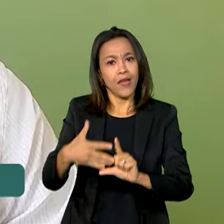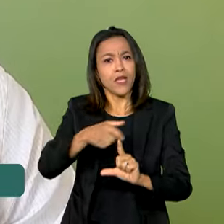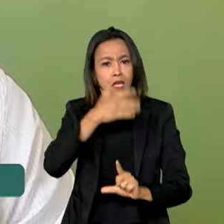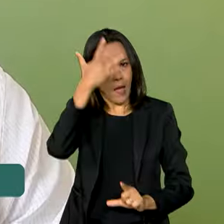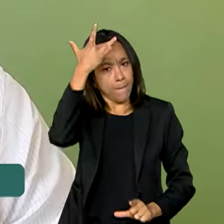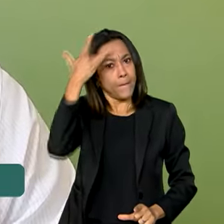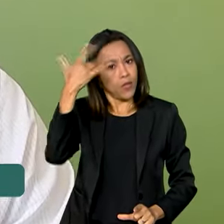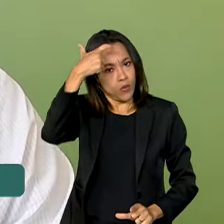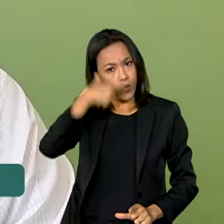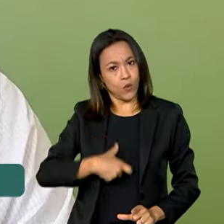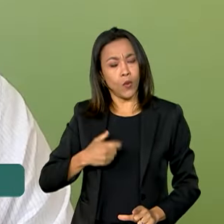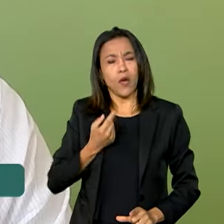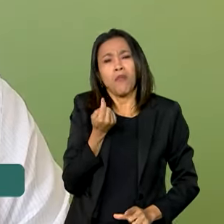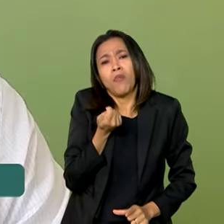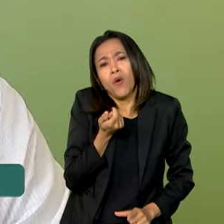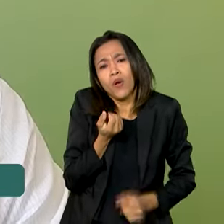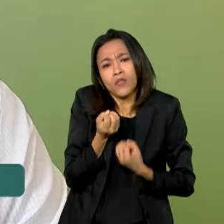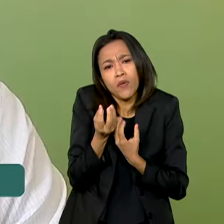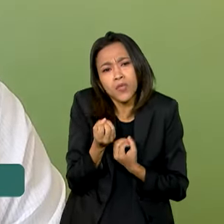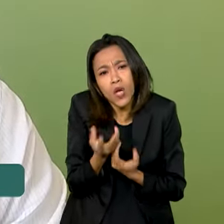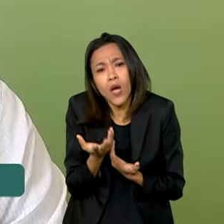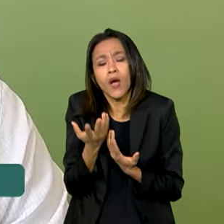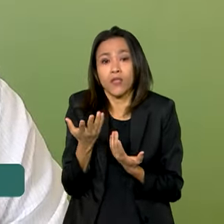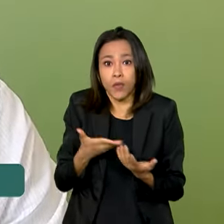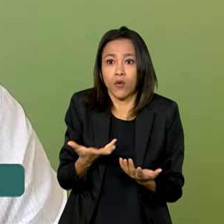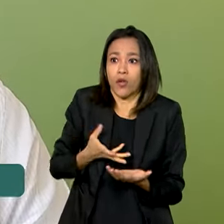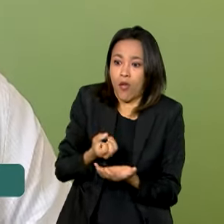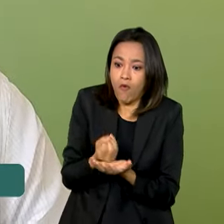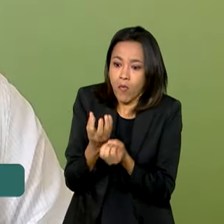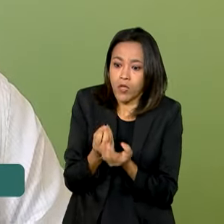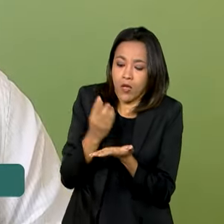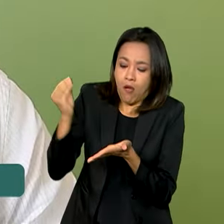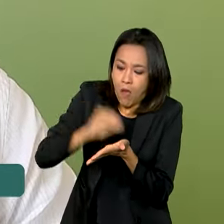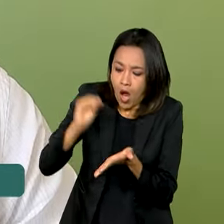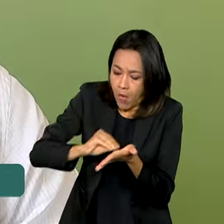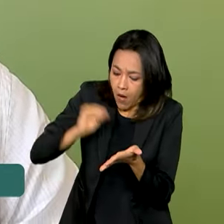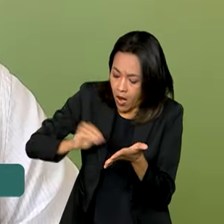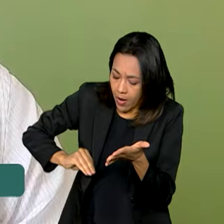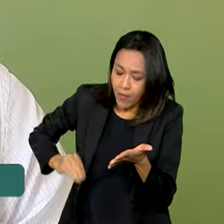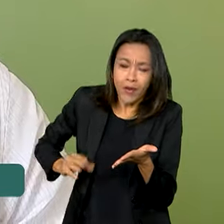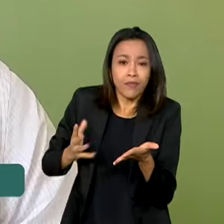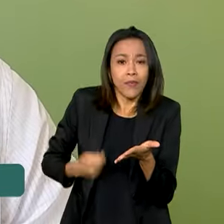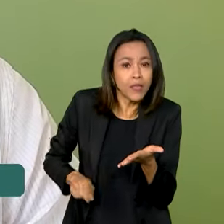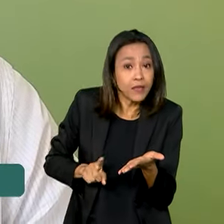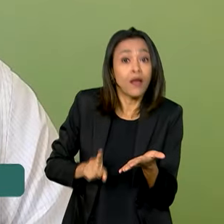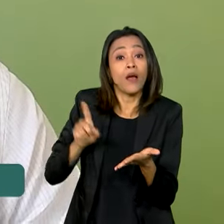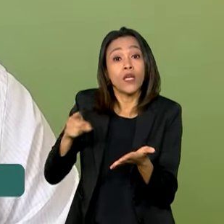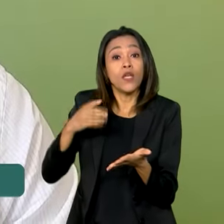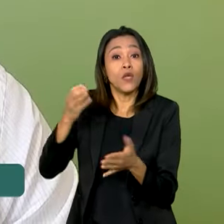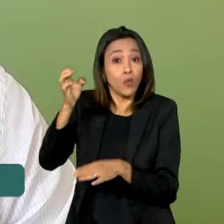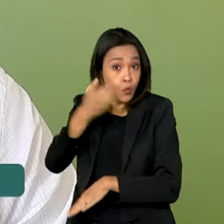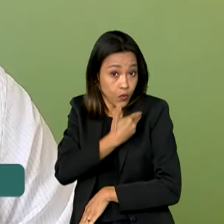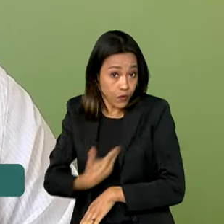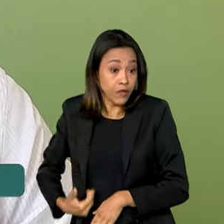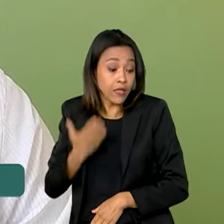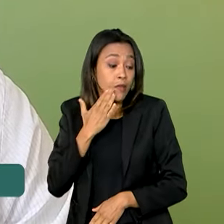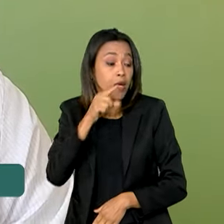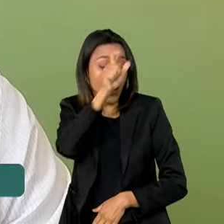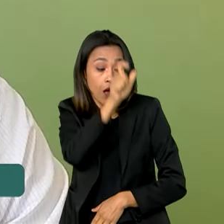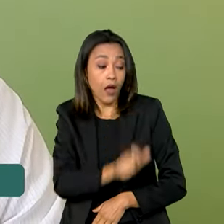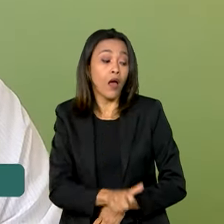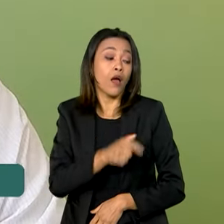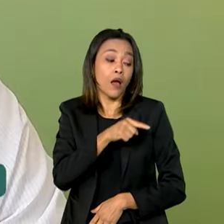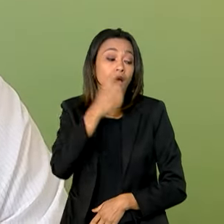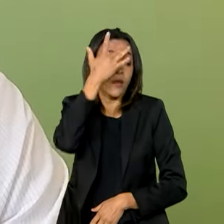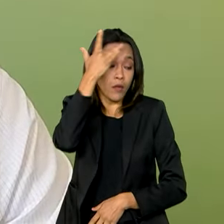né, informe menos dados que ele informa hoje e que o Estado vai ter a certeza de que aquele cidadão realmente é quem